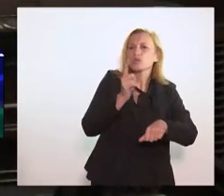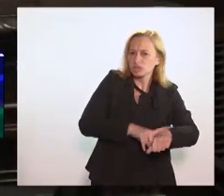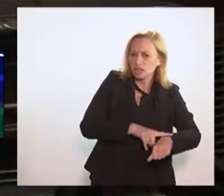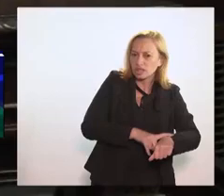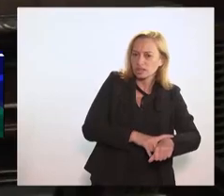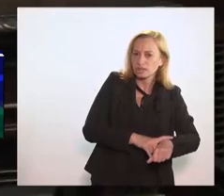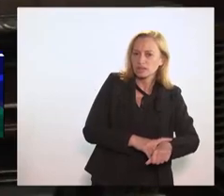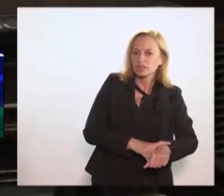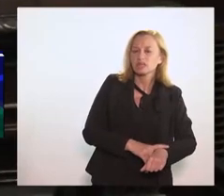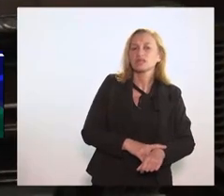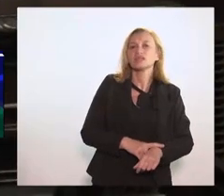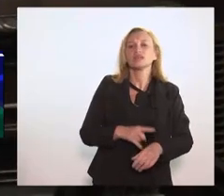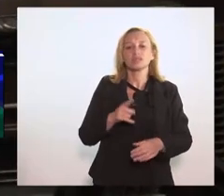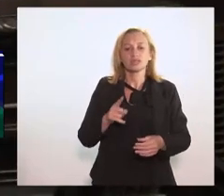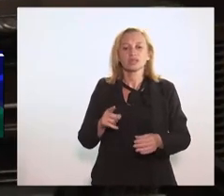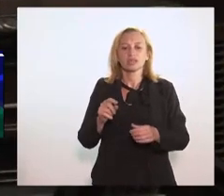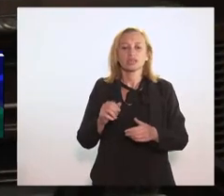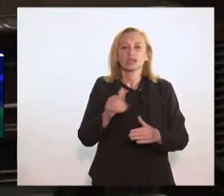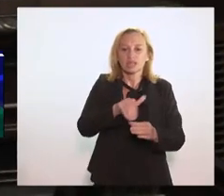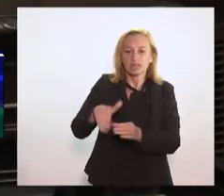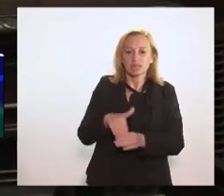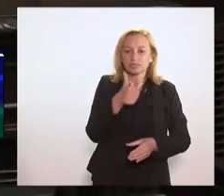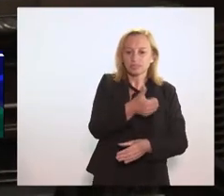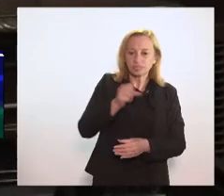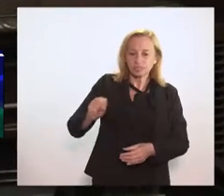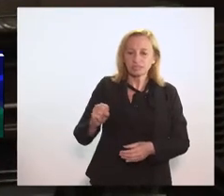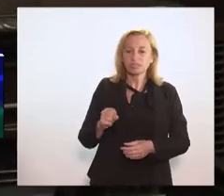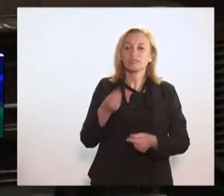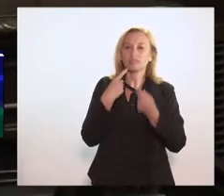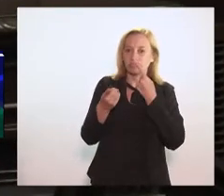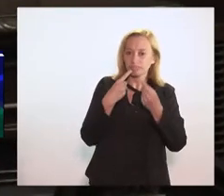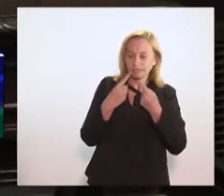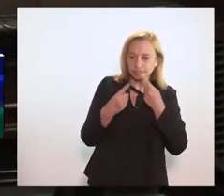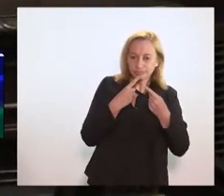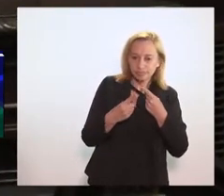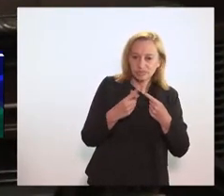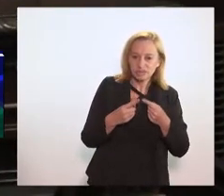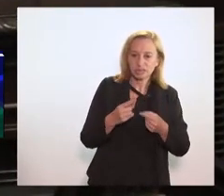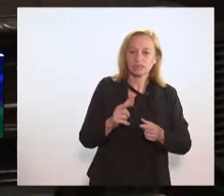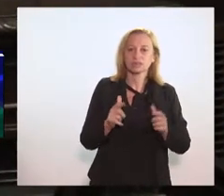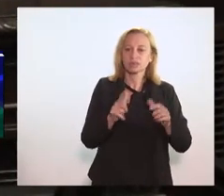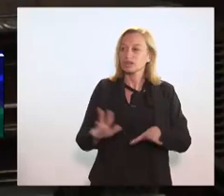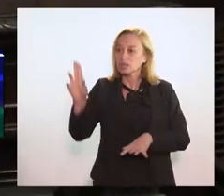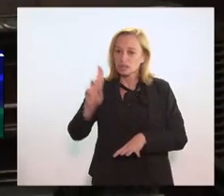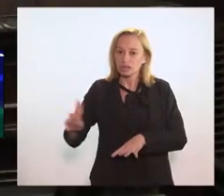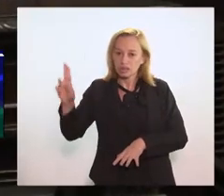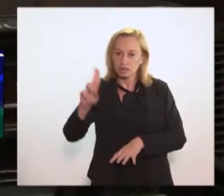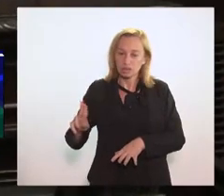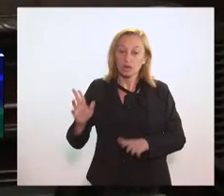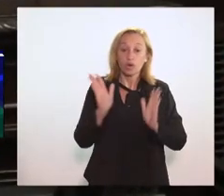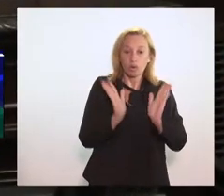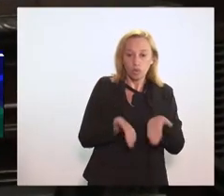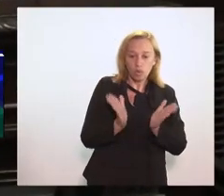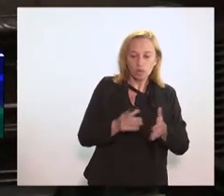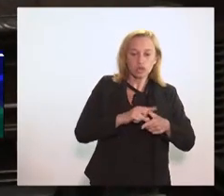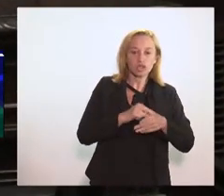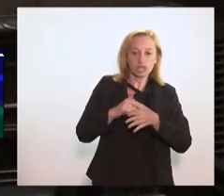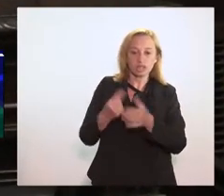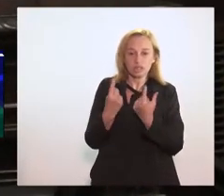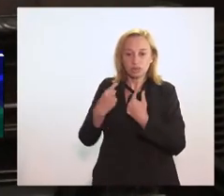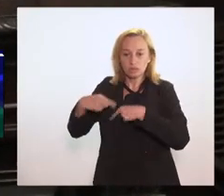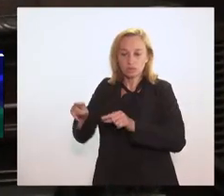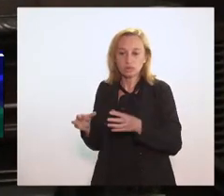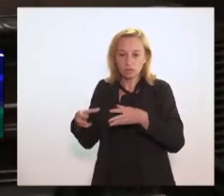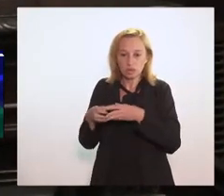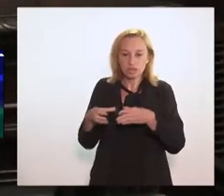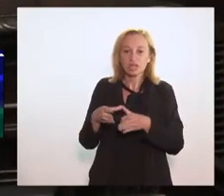por ocasião ainda das eleições de 2018, participei de um debate num ambiente universitário com o hoje líder da oposição,